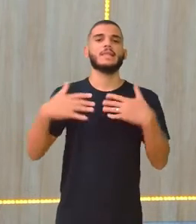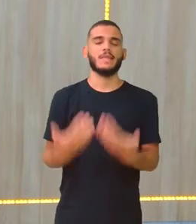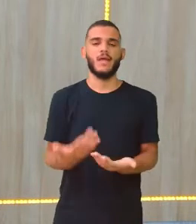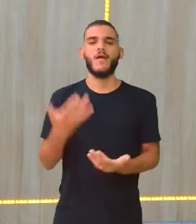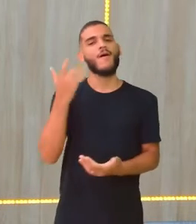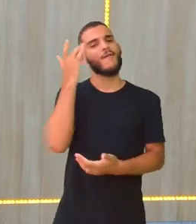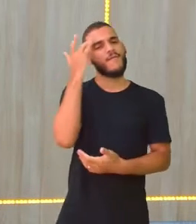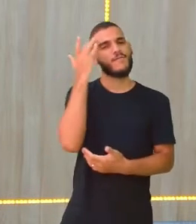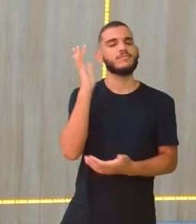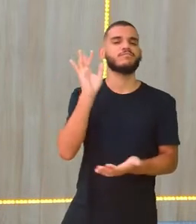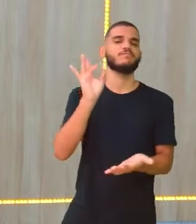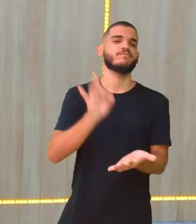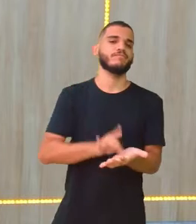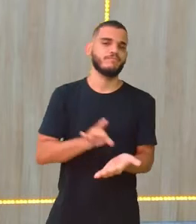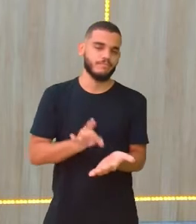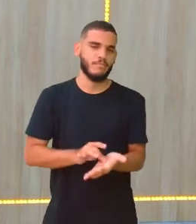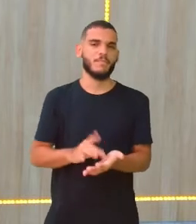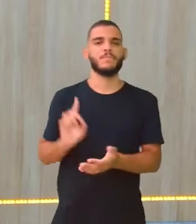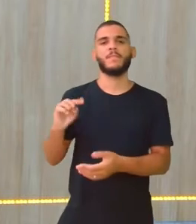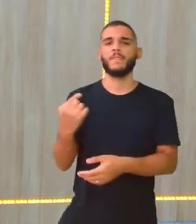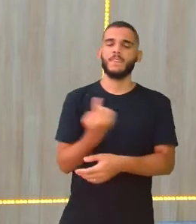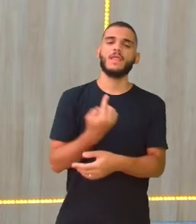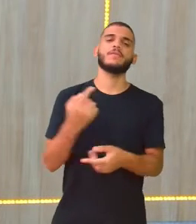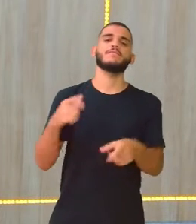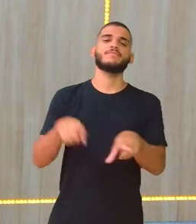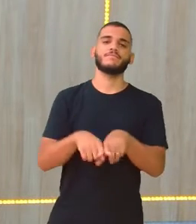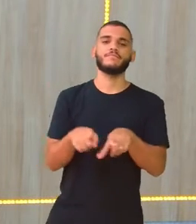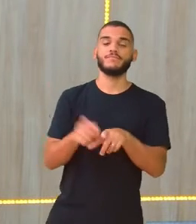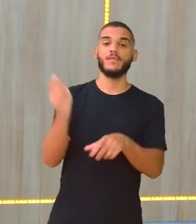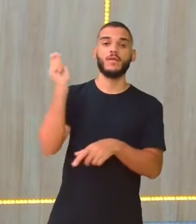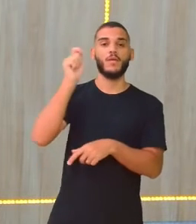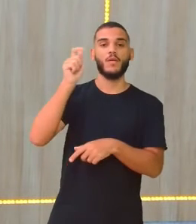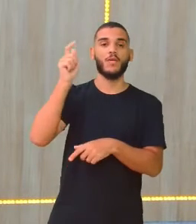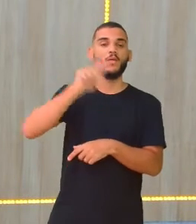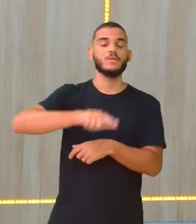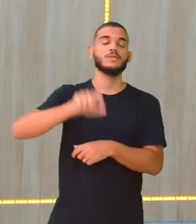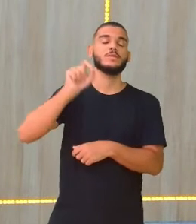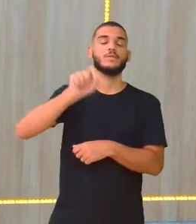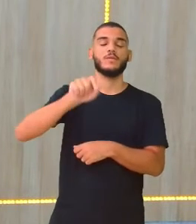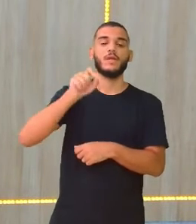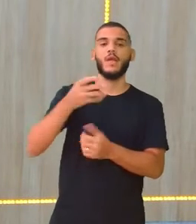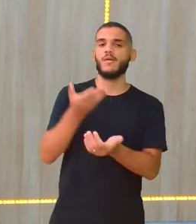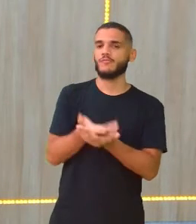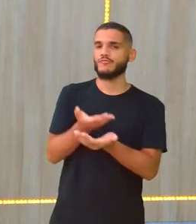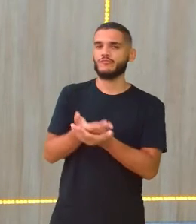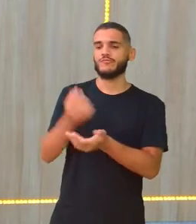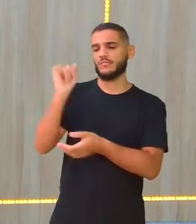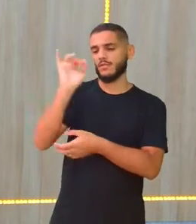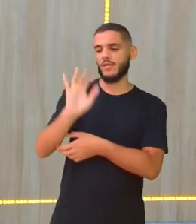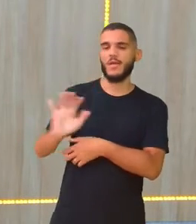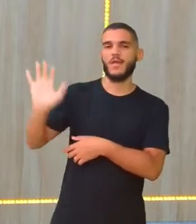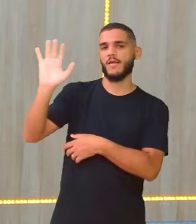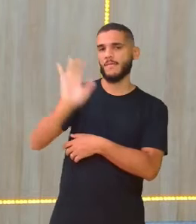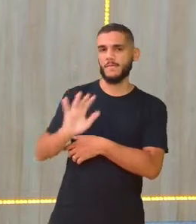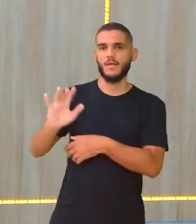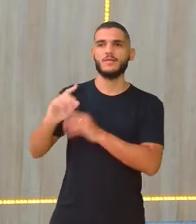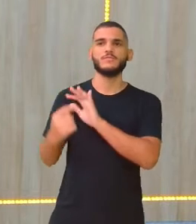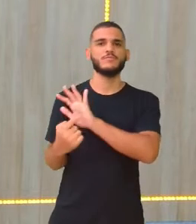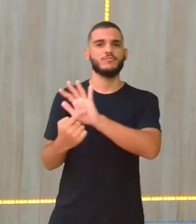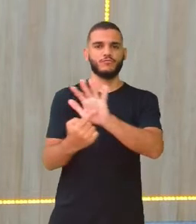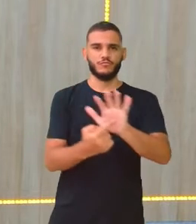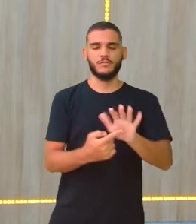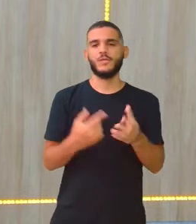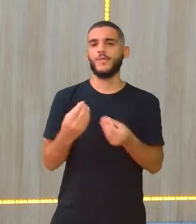além também da gente conseguir fazer os estudos através dessas imagens projetadas no